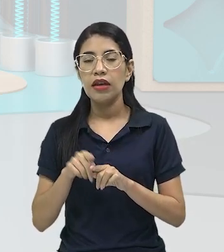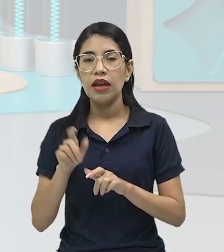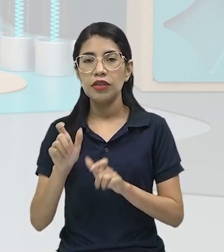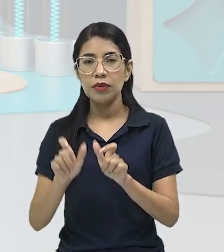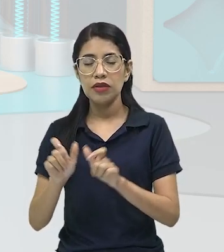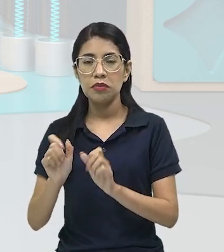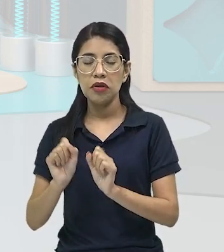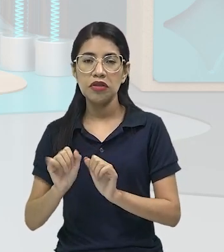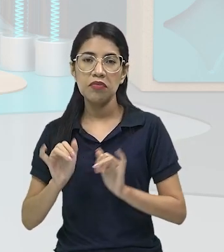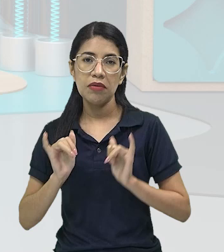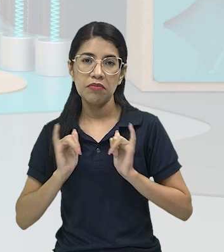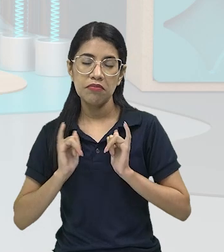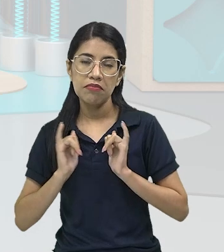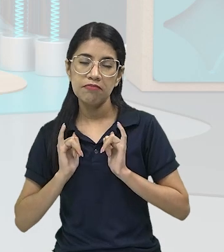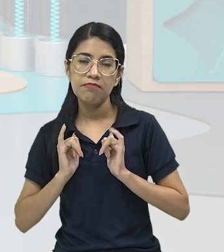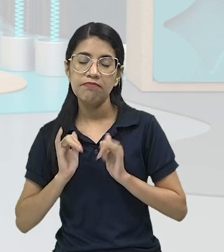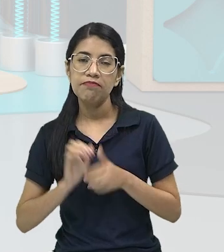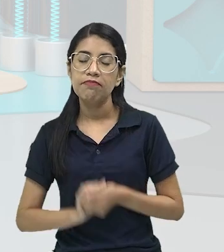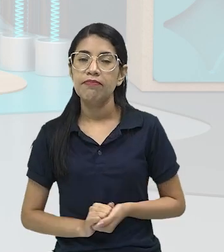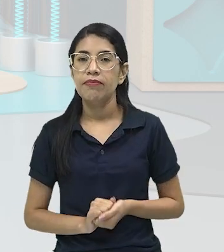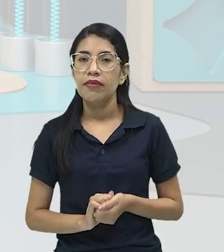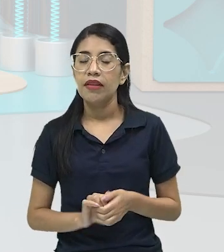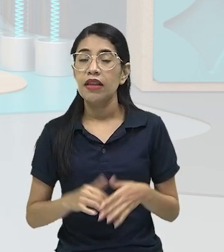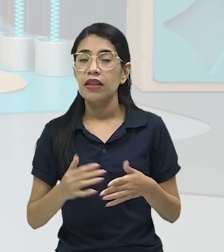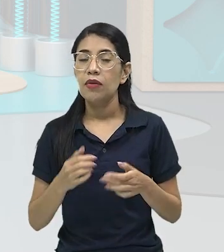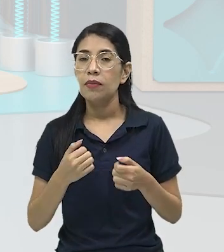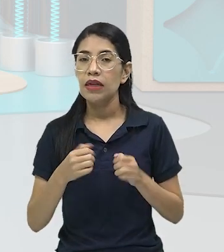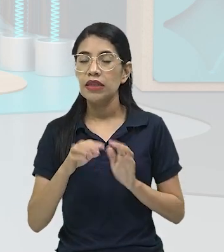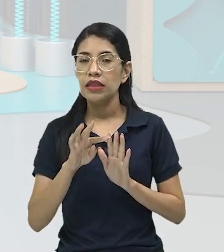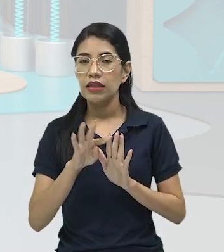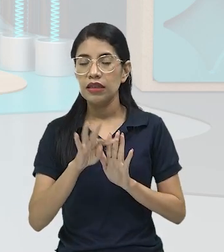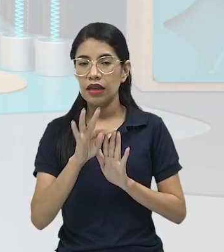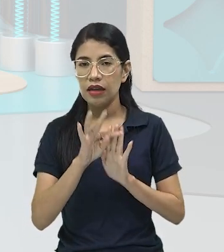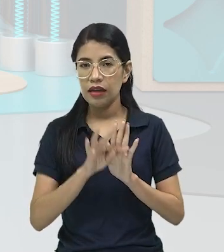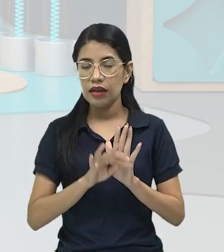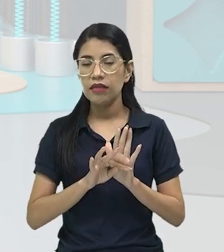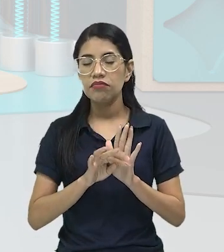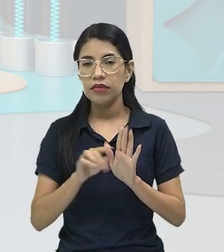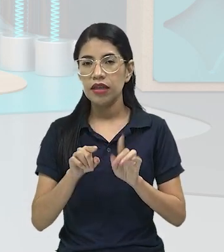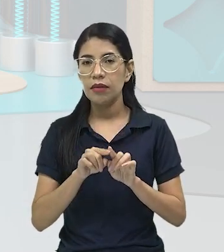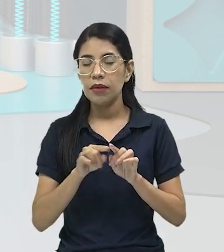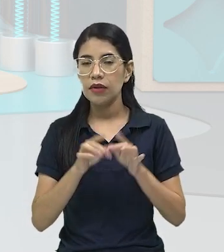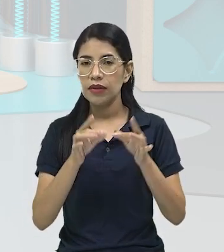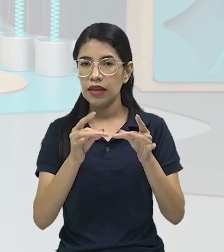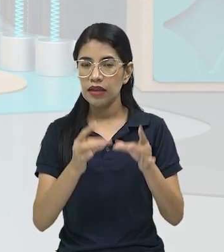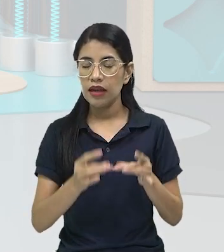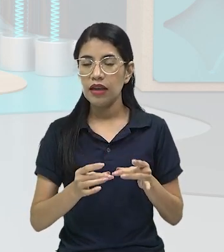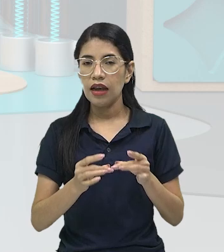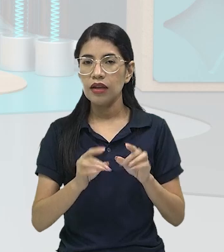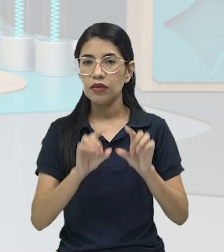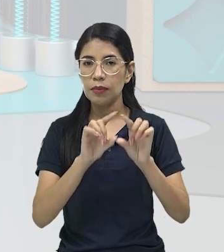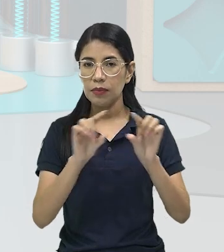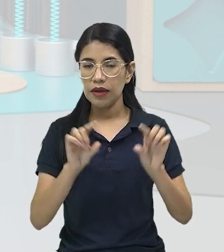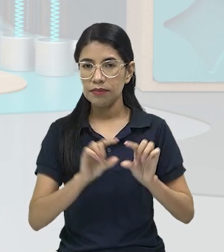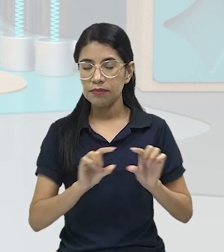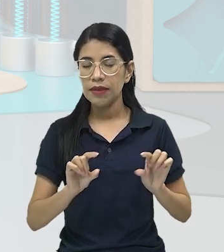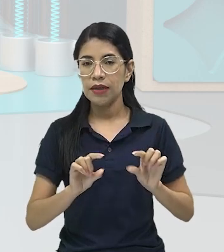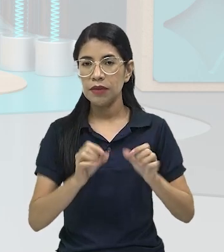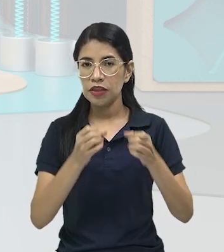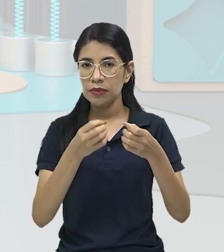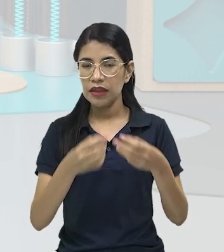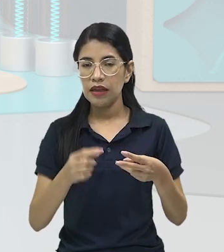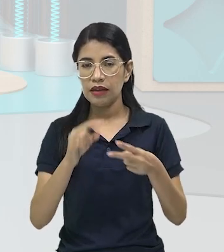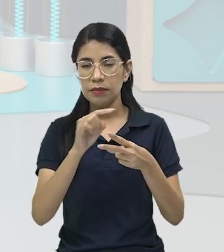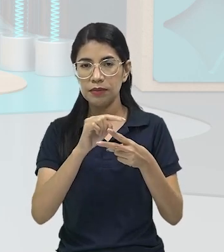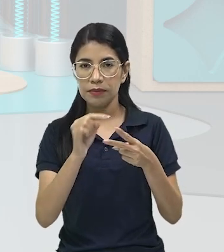acomodadas demais. Então aqui no seu desenvolvimento você vai reservar um parágrafo para falar sobre o primeiro ponto e outro parágrafo para falar sobre o